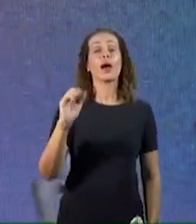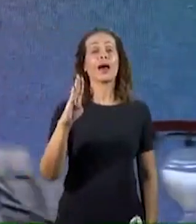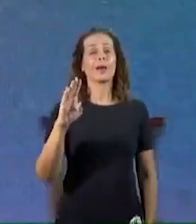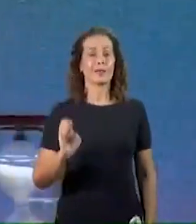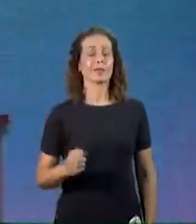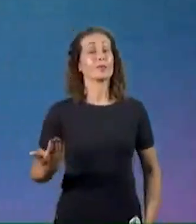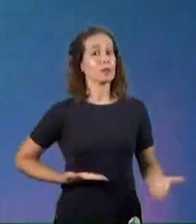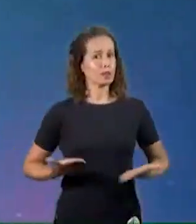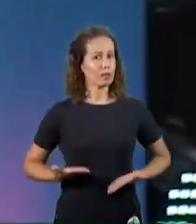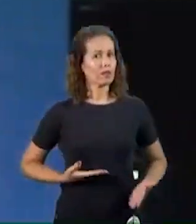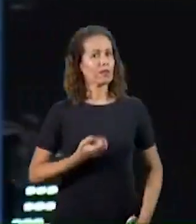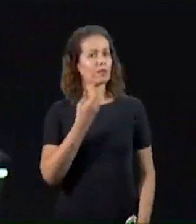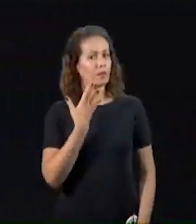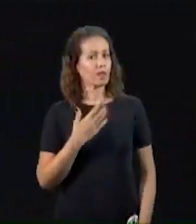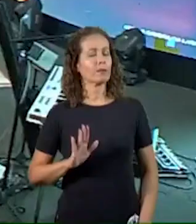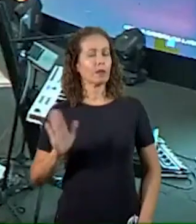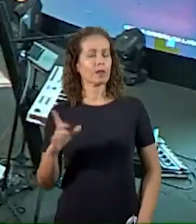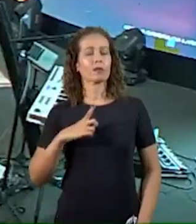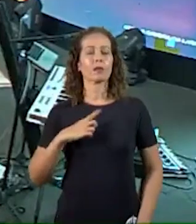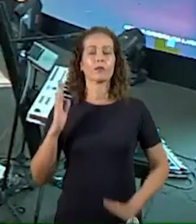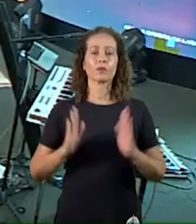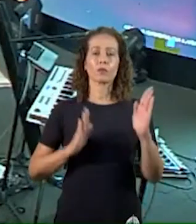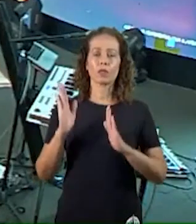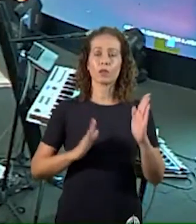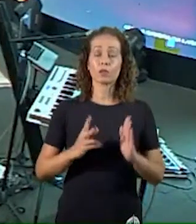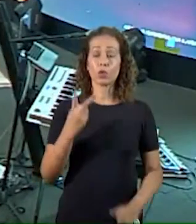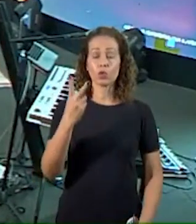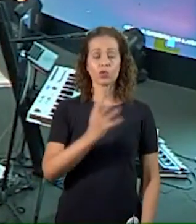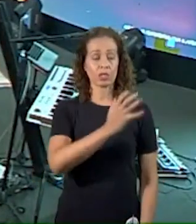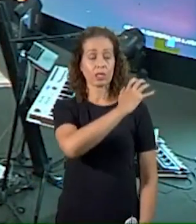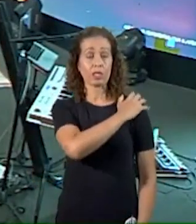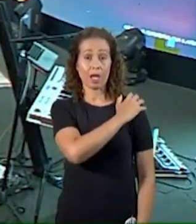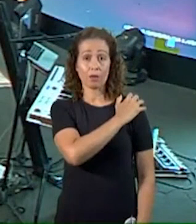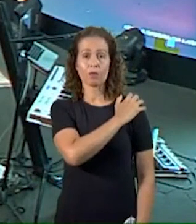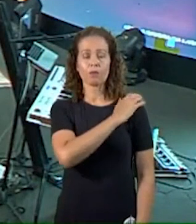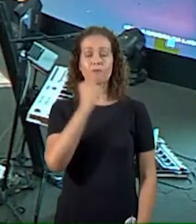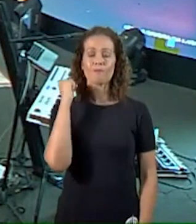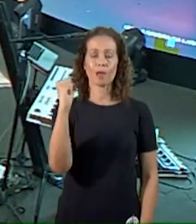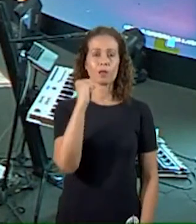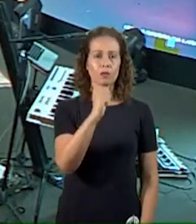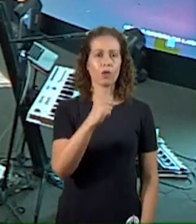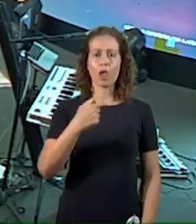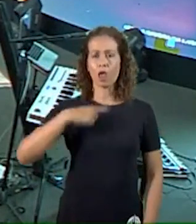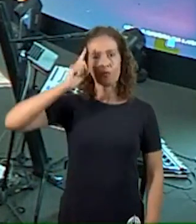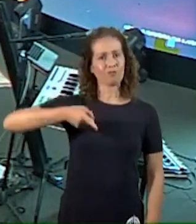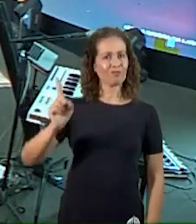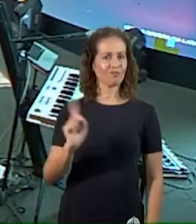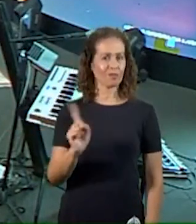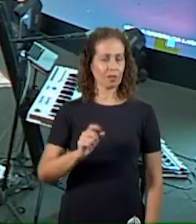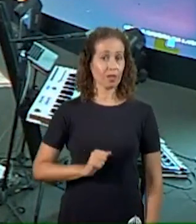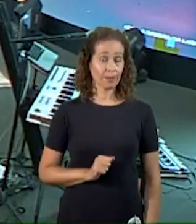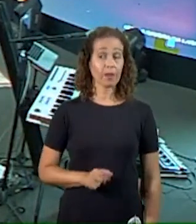Me serviu bem, mas teve uma época que ele matou dois generais do meu exército sem a minha autorização.